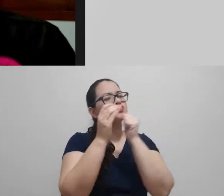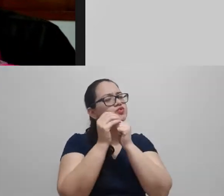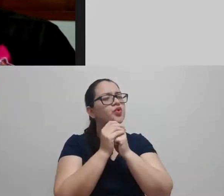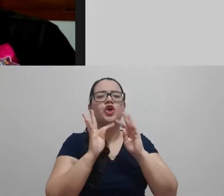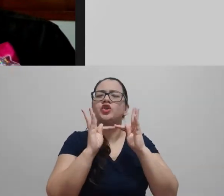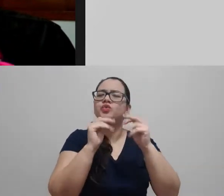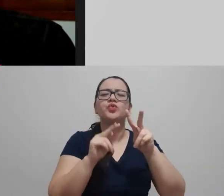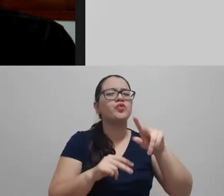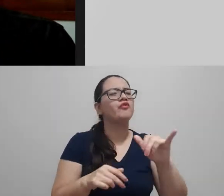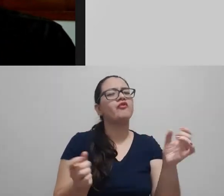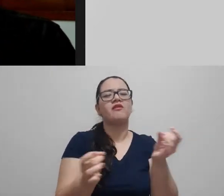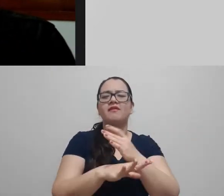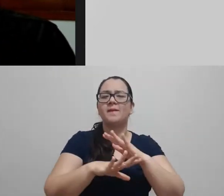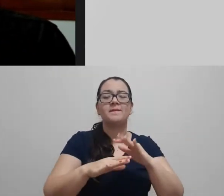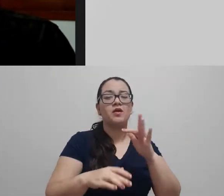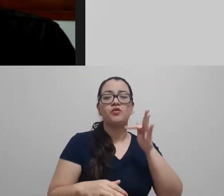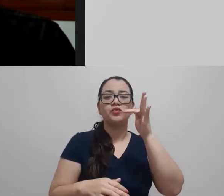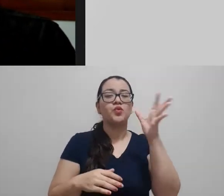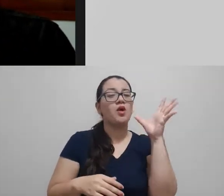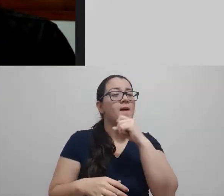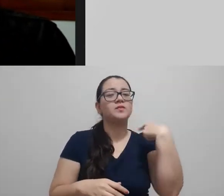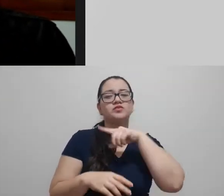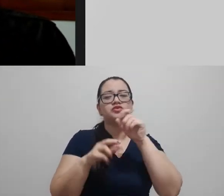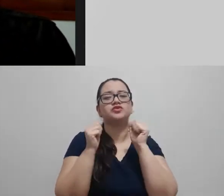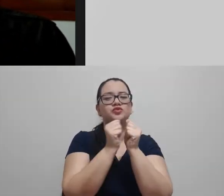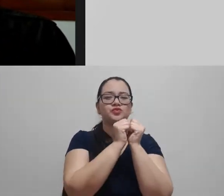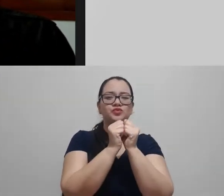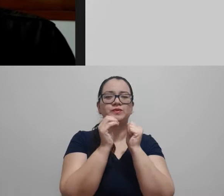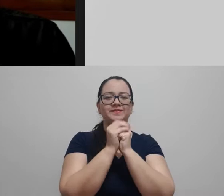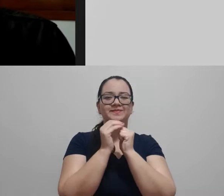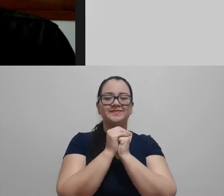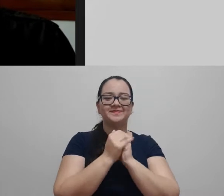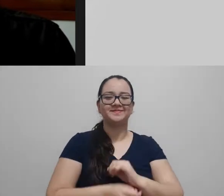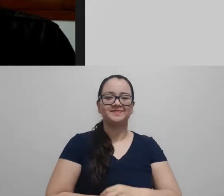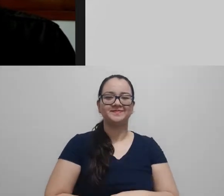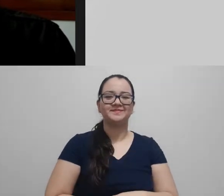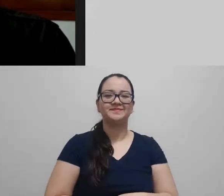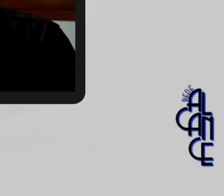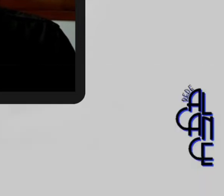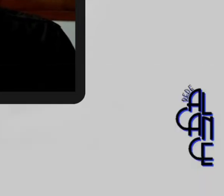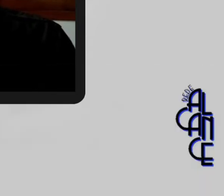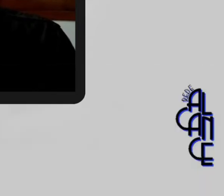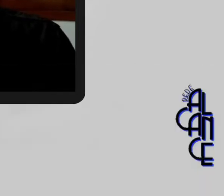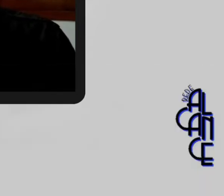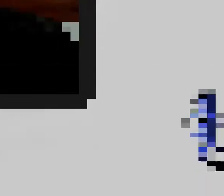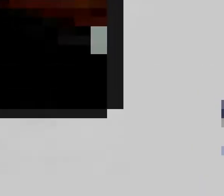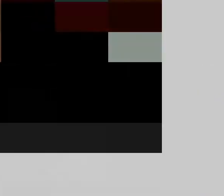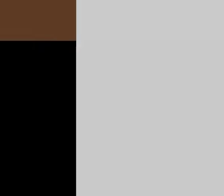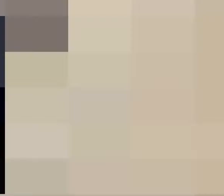Deus, orem e tudo isso vai passar, certo? Em breve estaremos juntos. Amém.